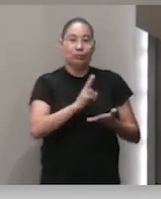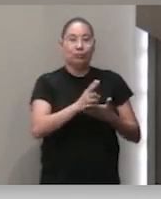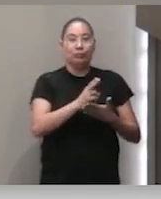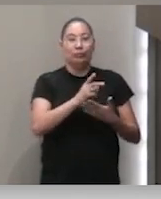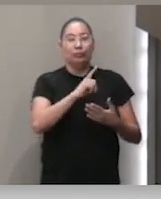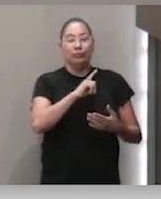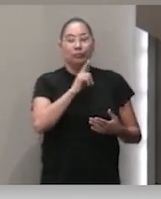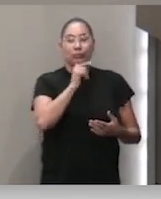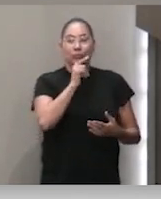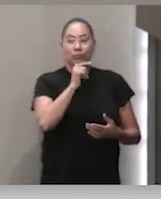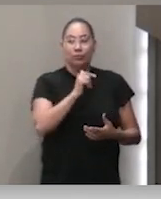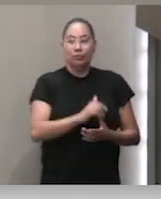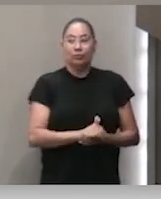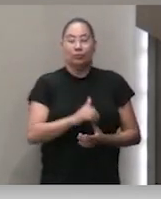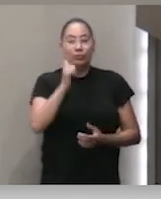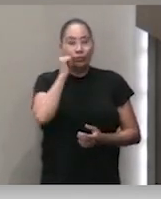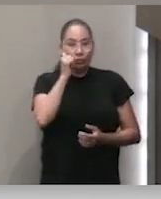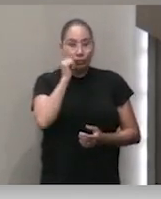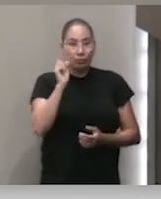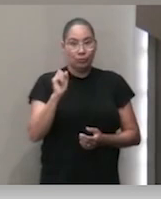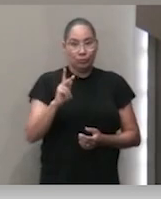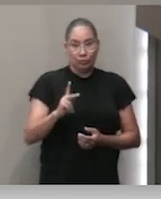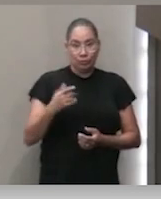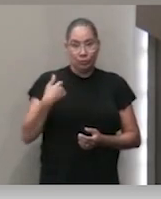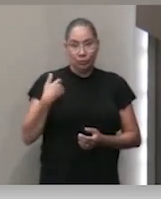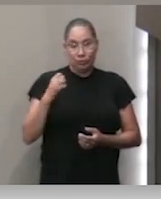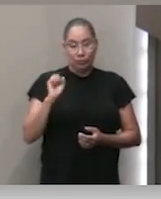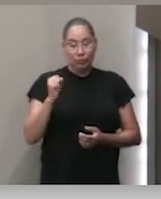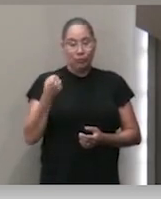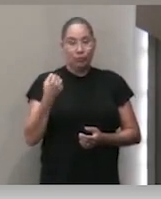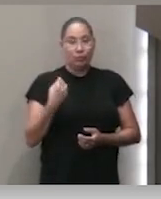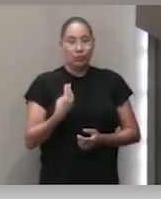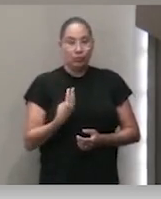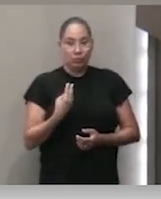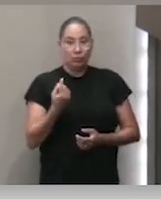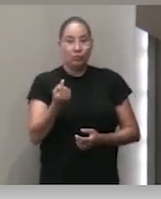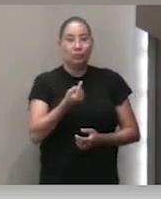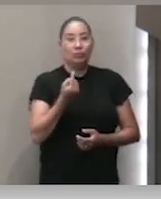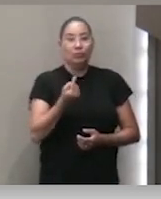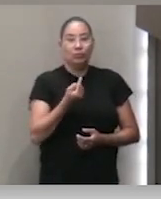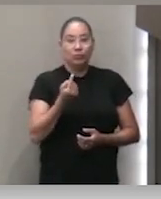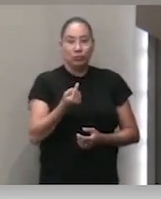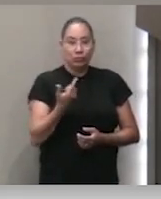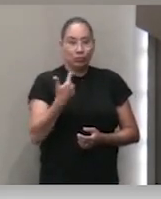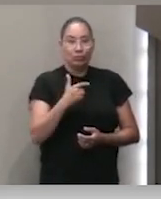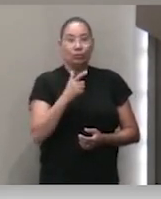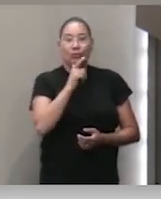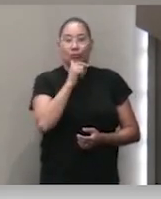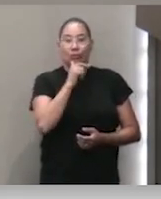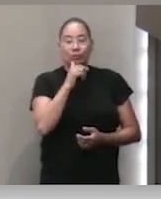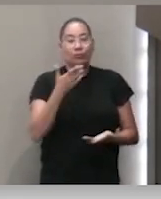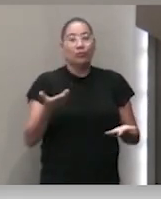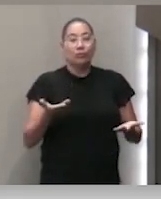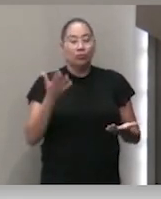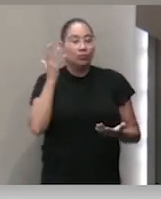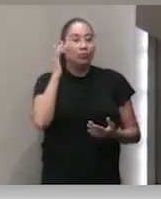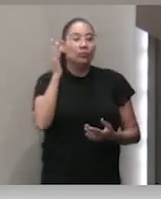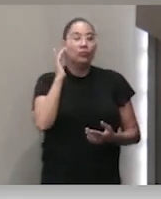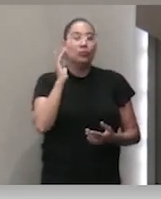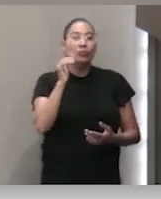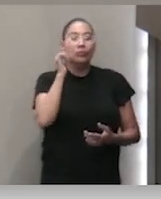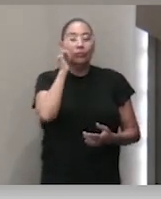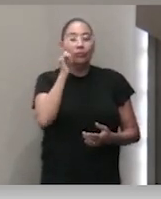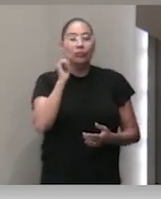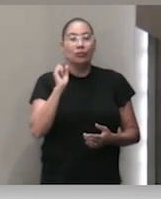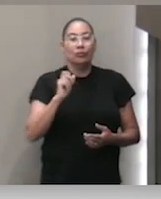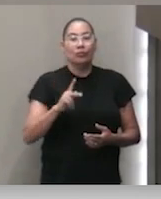tendo atendimento d'água. Uma mulher aposentada com 83 anos, sozinha, ia ficar sem água. Imagina uma mulher aposentada com 83 anos